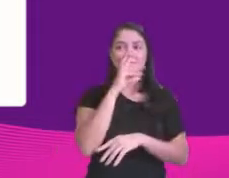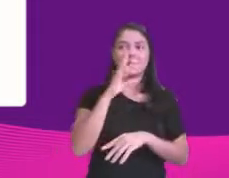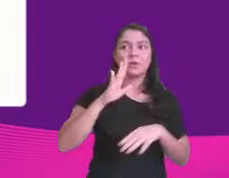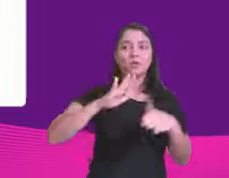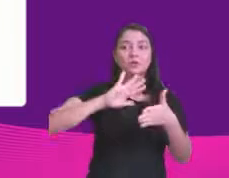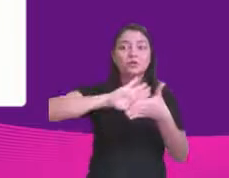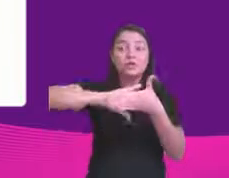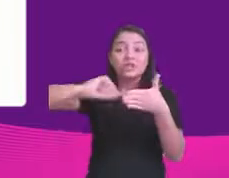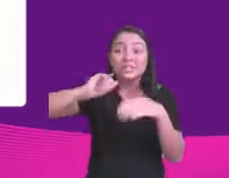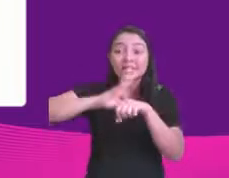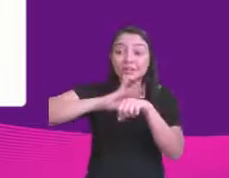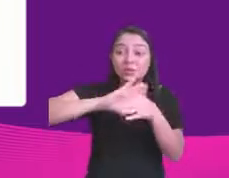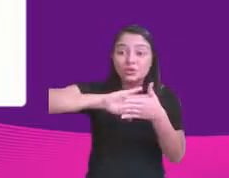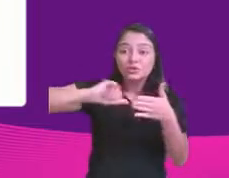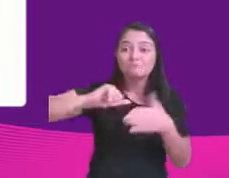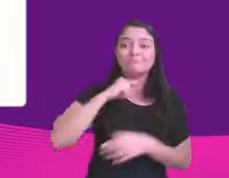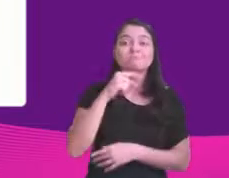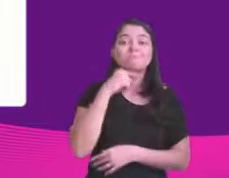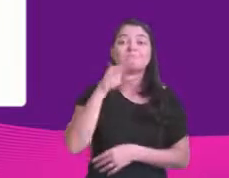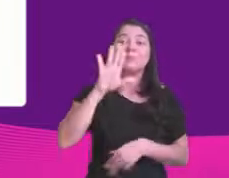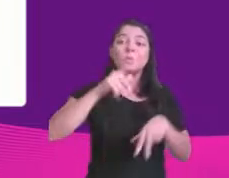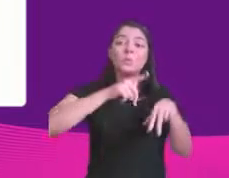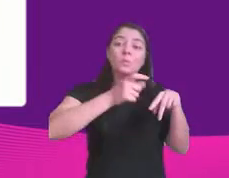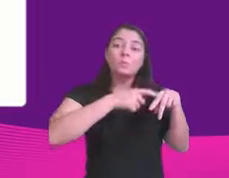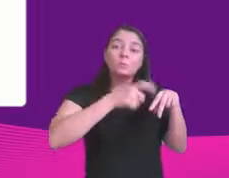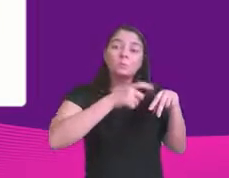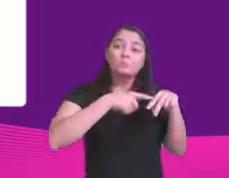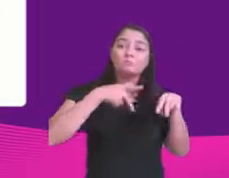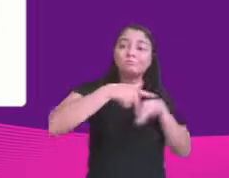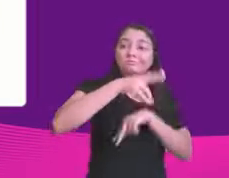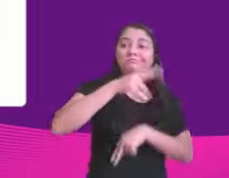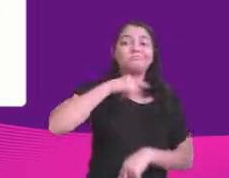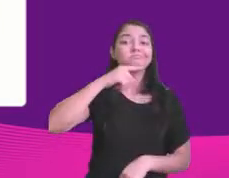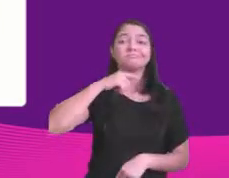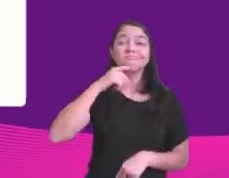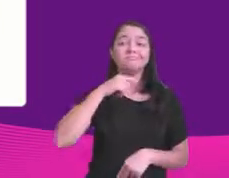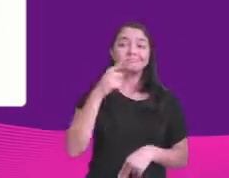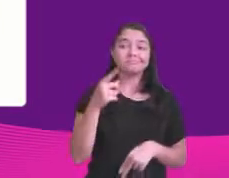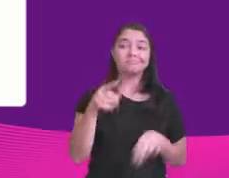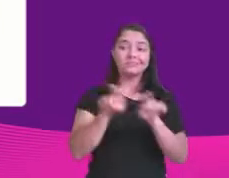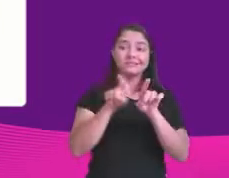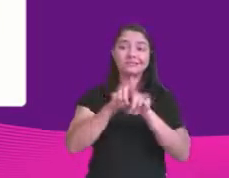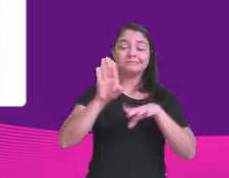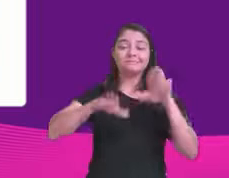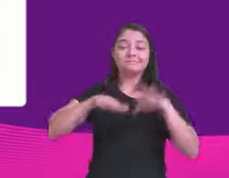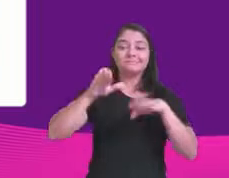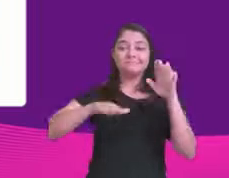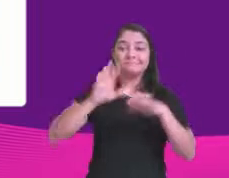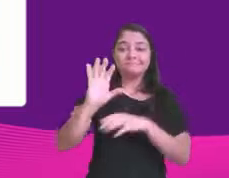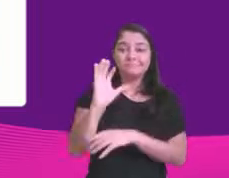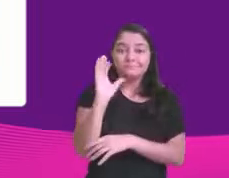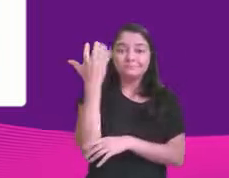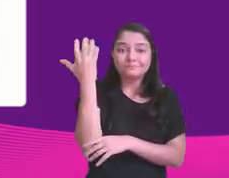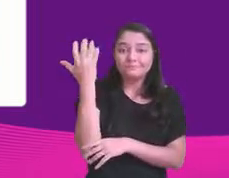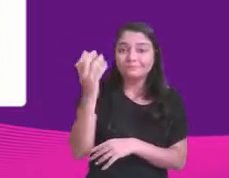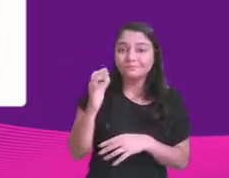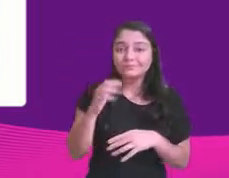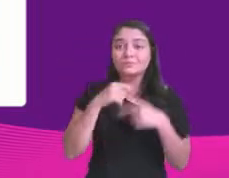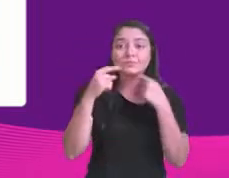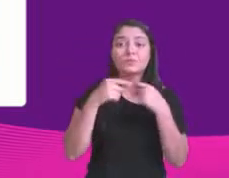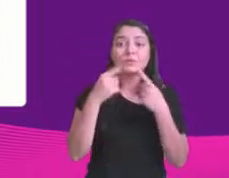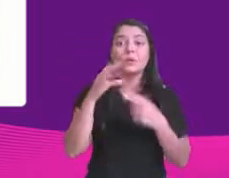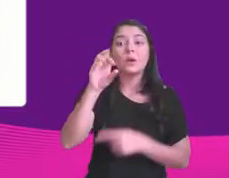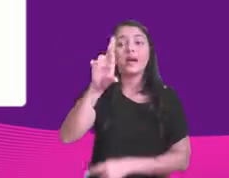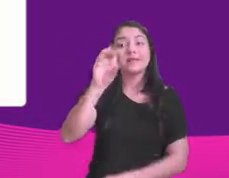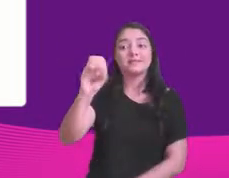doença. Isso é muito frustrante para a gente quando a gente faz uma laparotomia para tentar ressecar, deixar uma cirurgia R0 e não consegue deixar essa